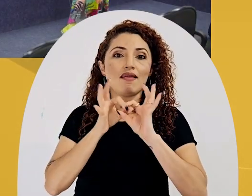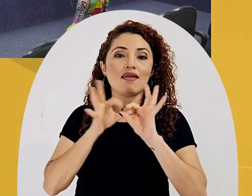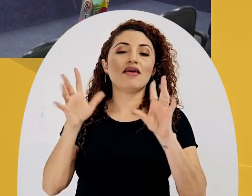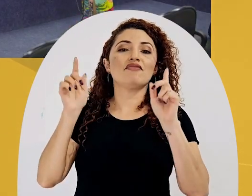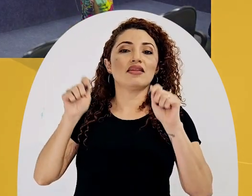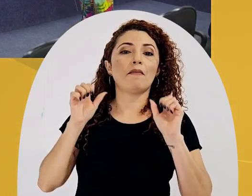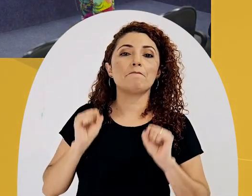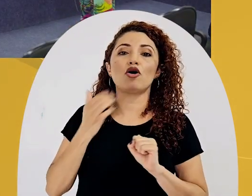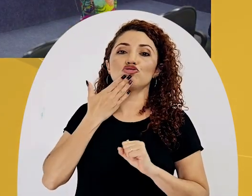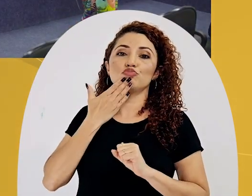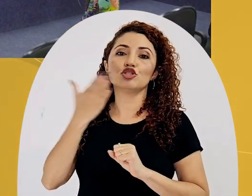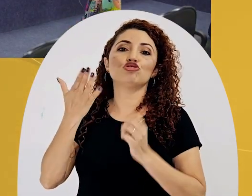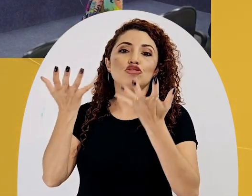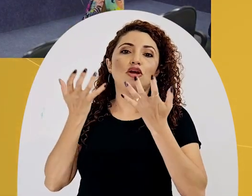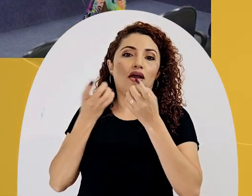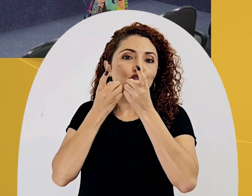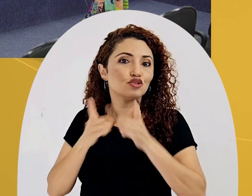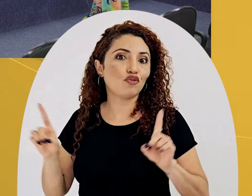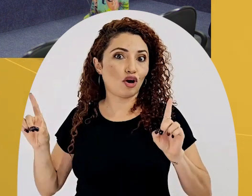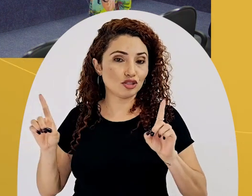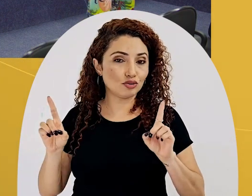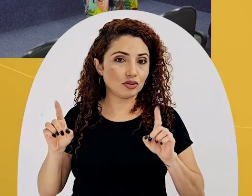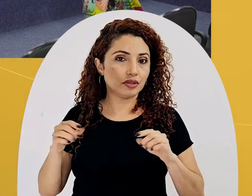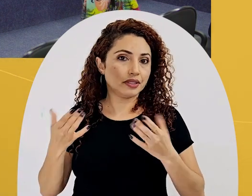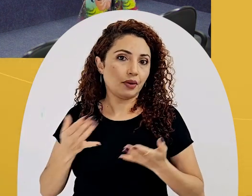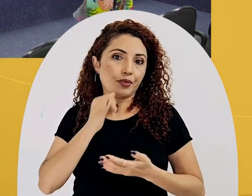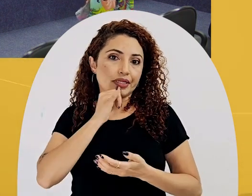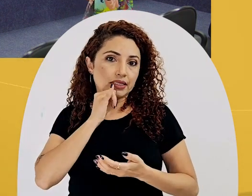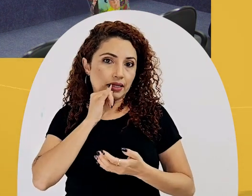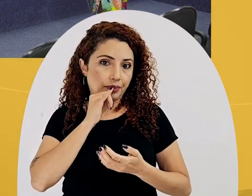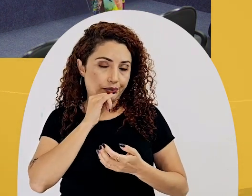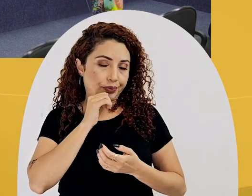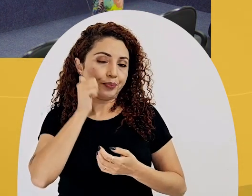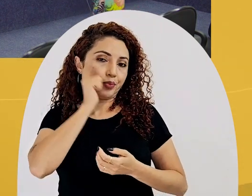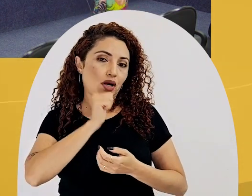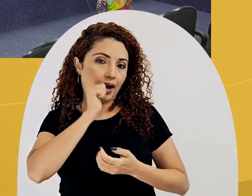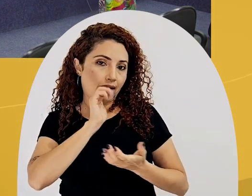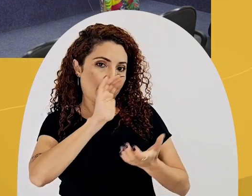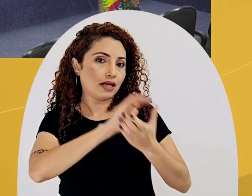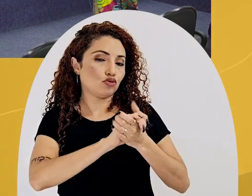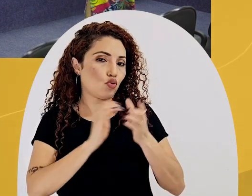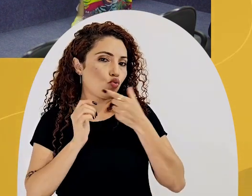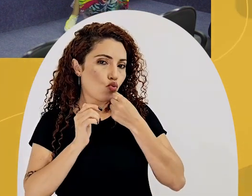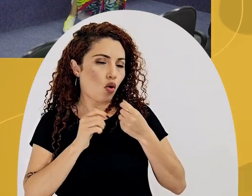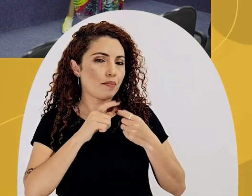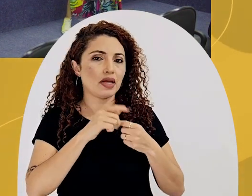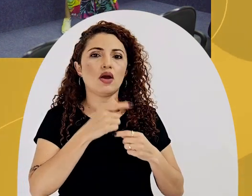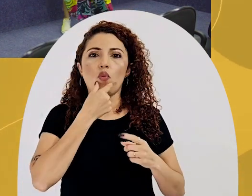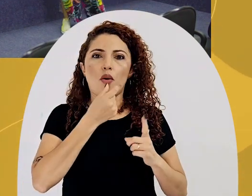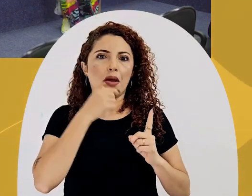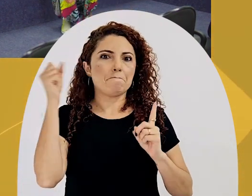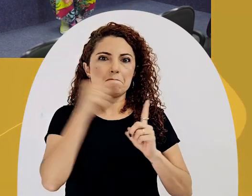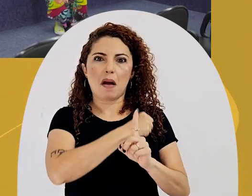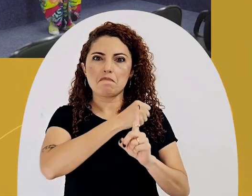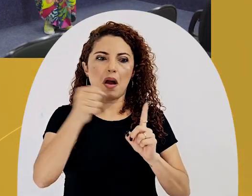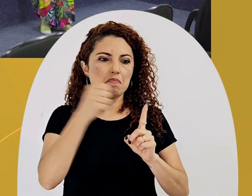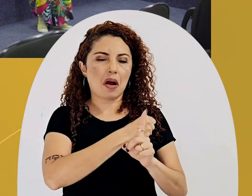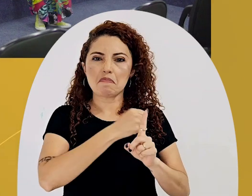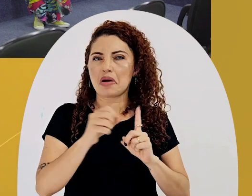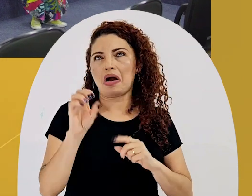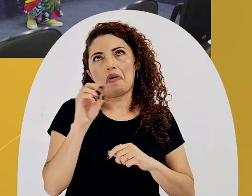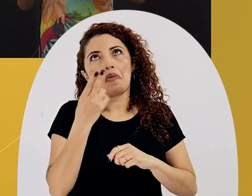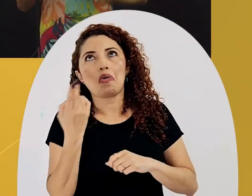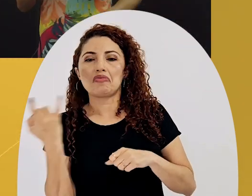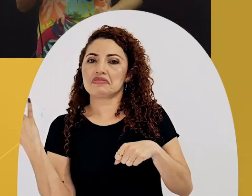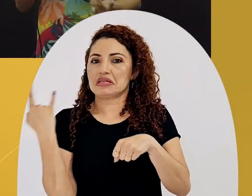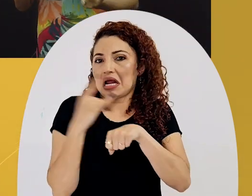Se ela fosse casada com um homem que batia nela, ou que traía, ou enfim, independente do acordo que tinha,